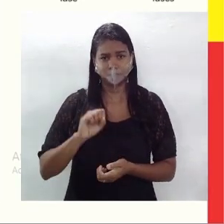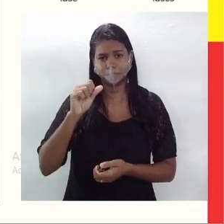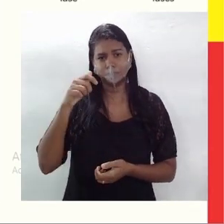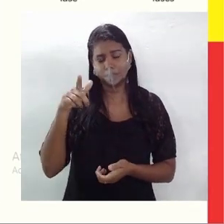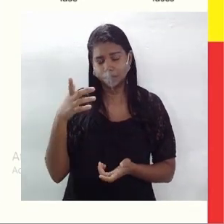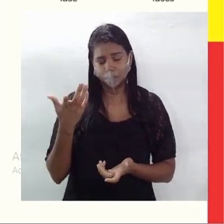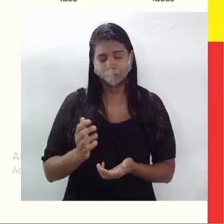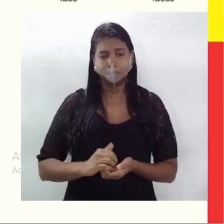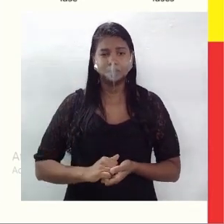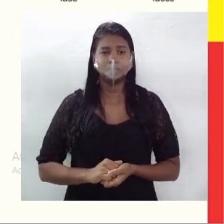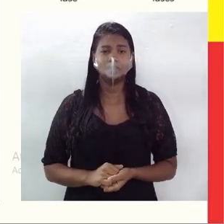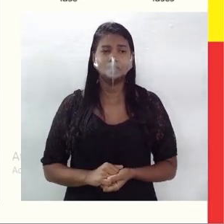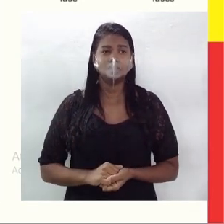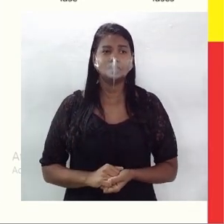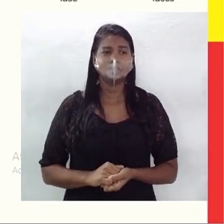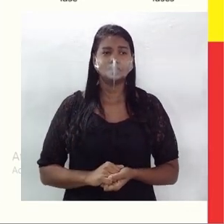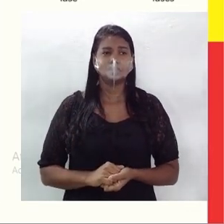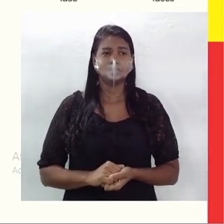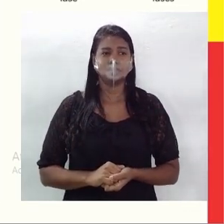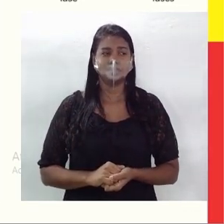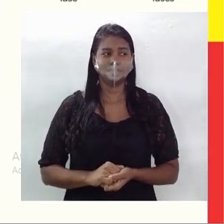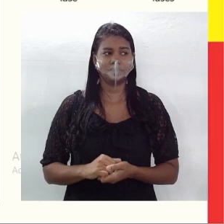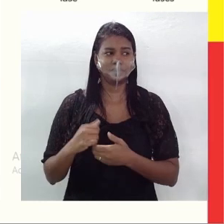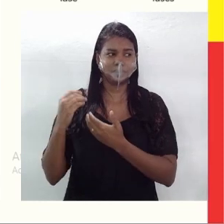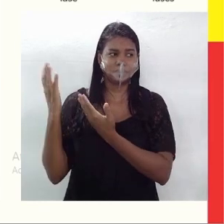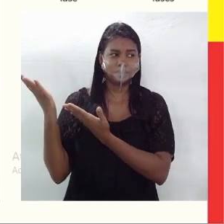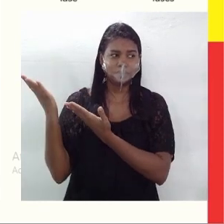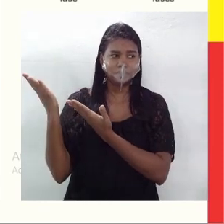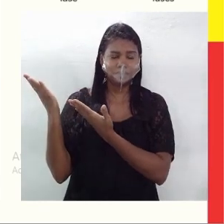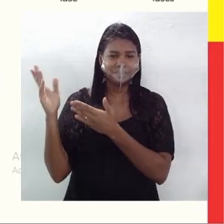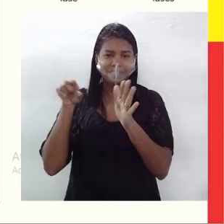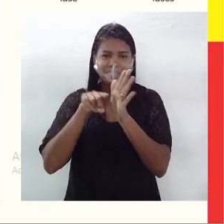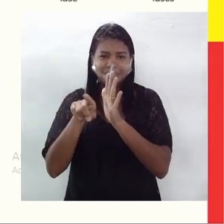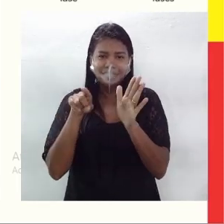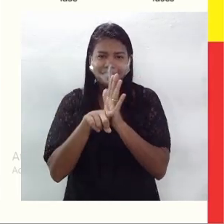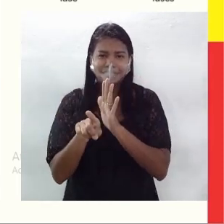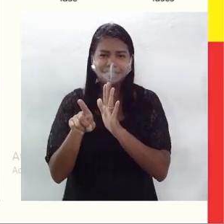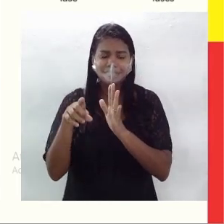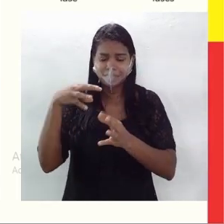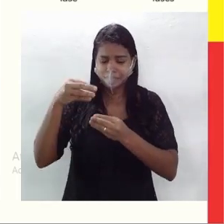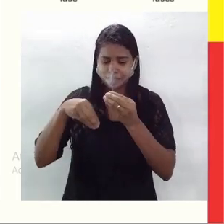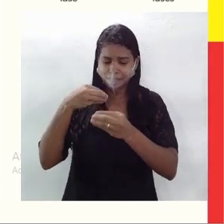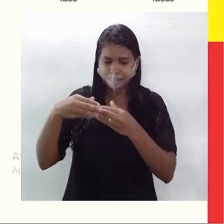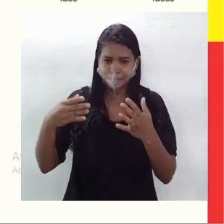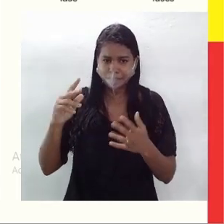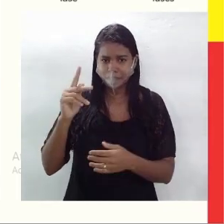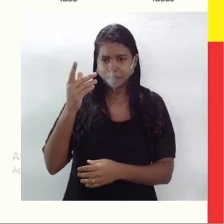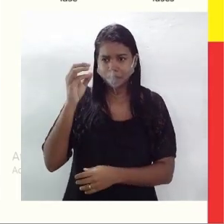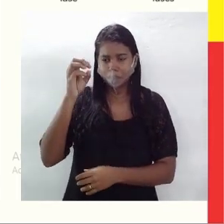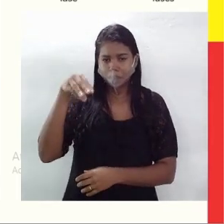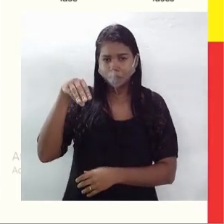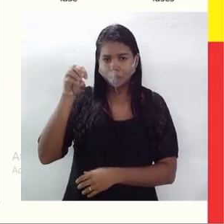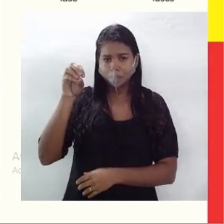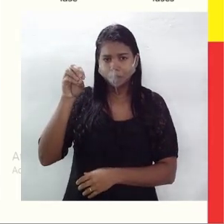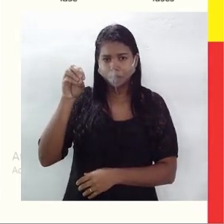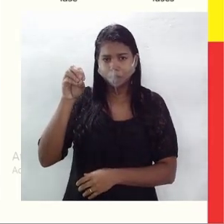sais. Então, se pergunta, são misturas